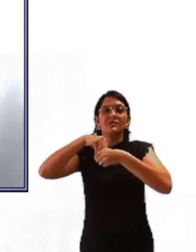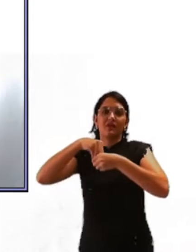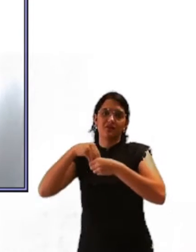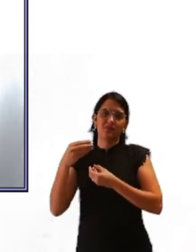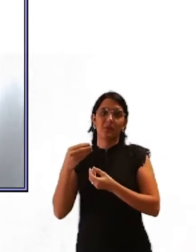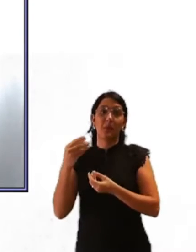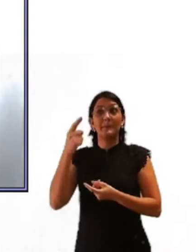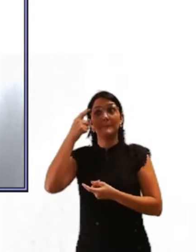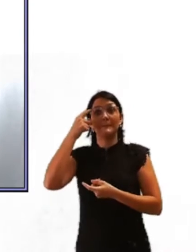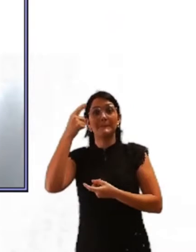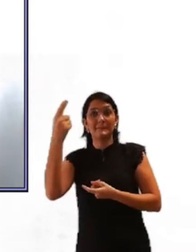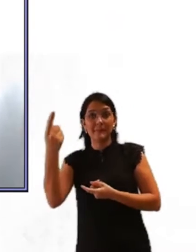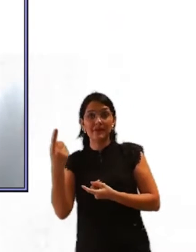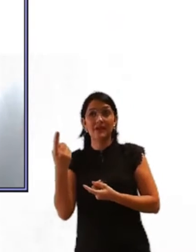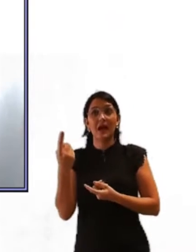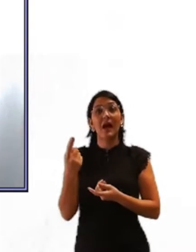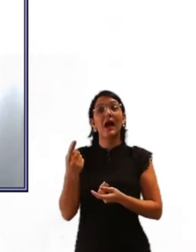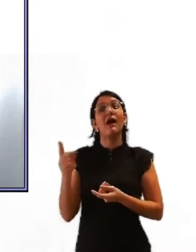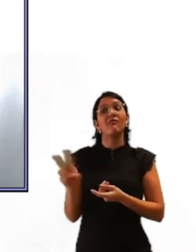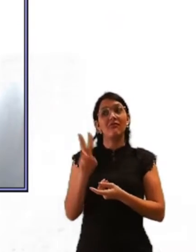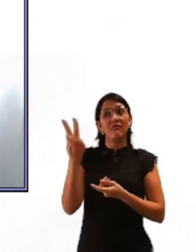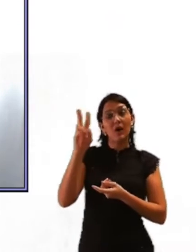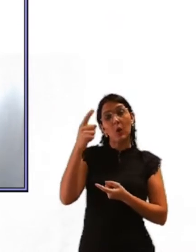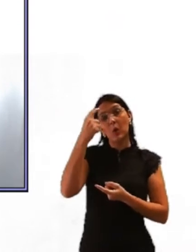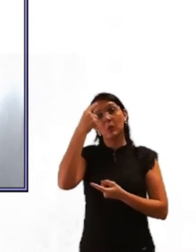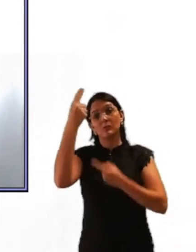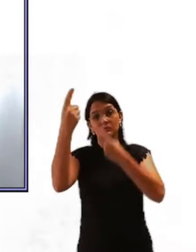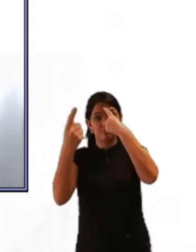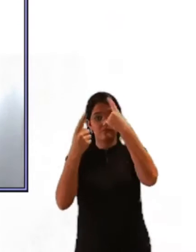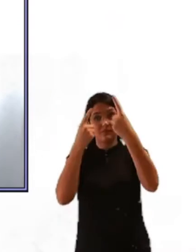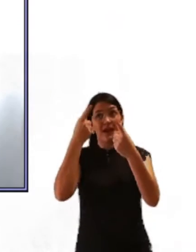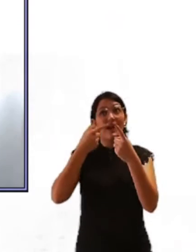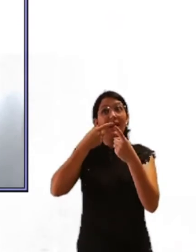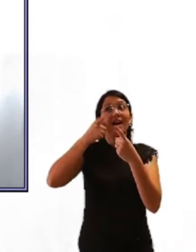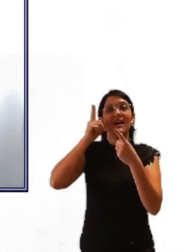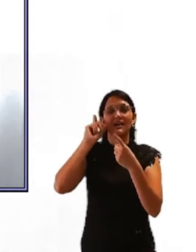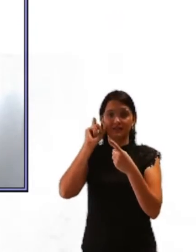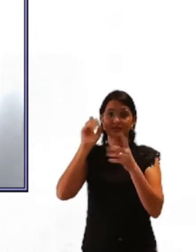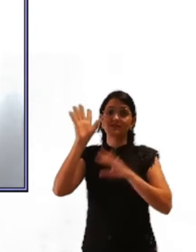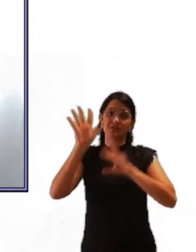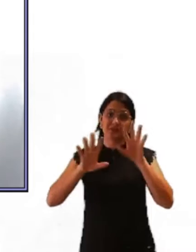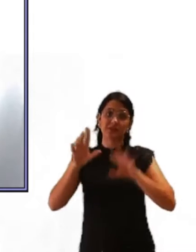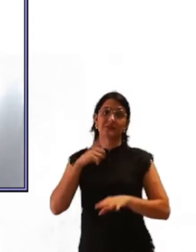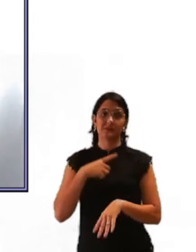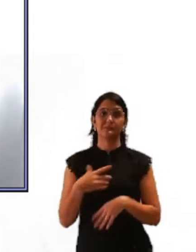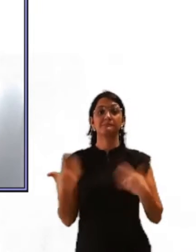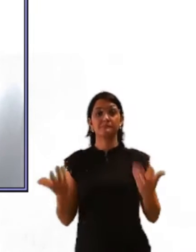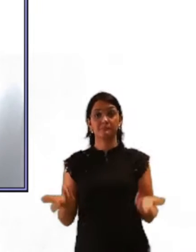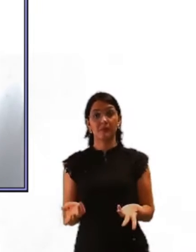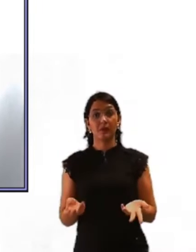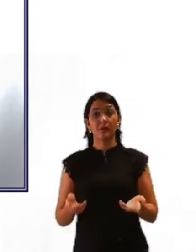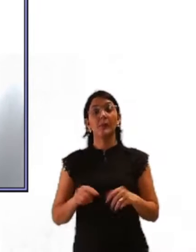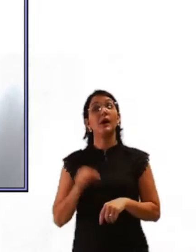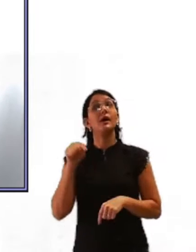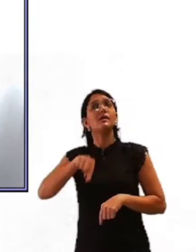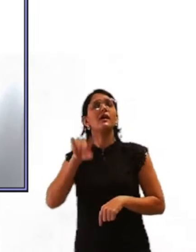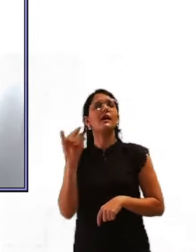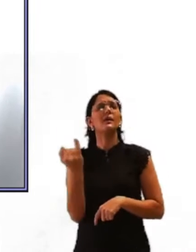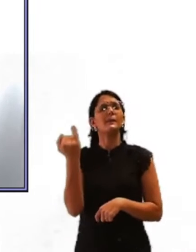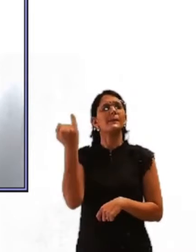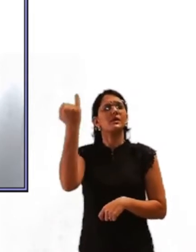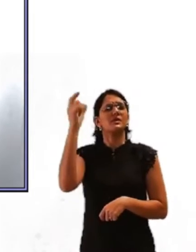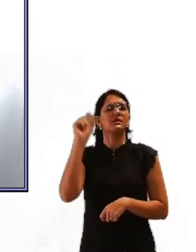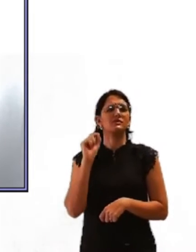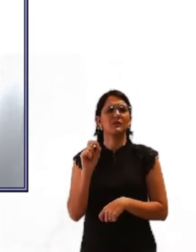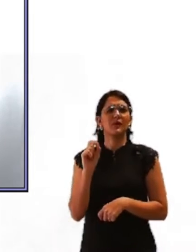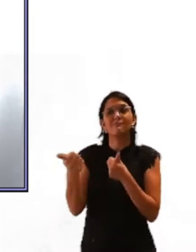propiciando ideologias, valores, preconcepções. Então, o que que é importante aqui a gente entender